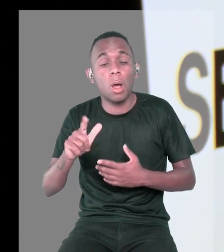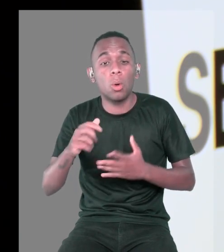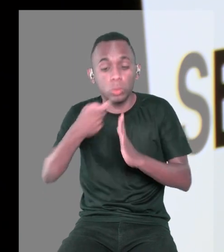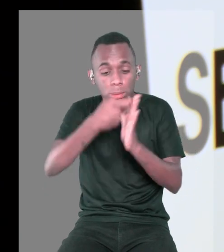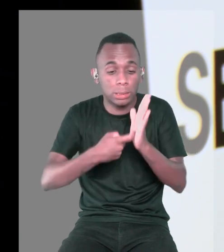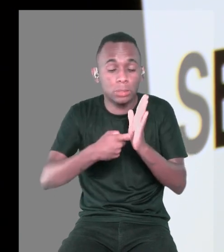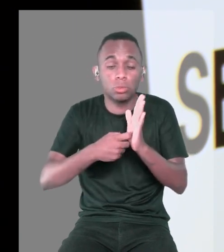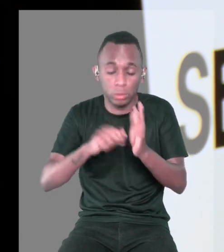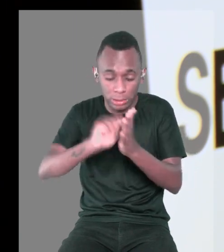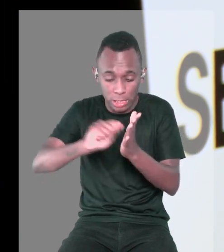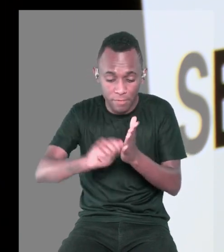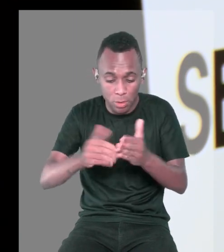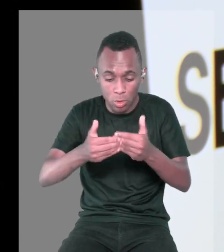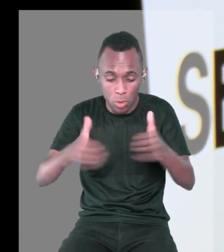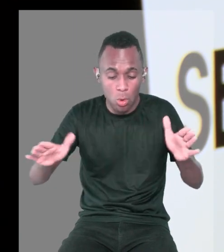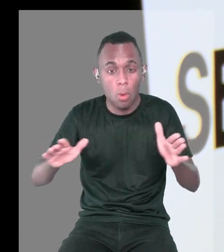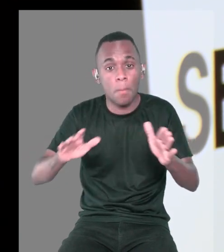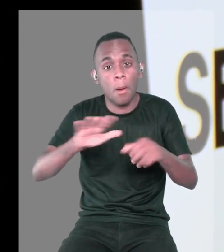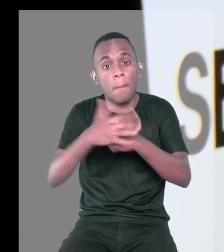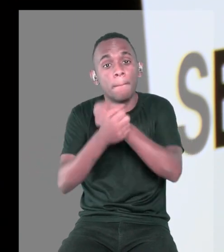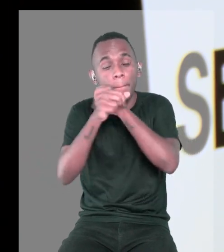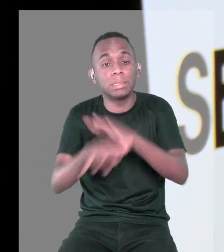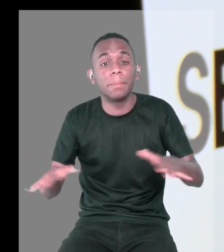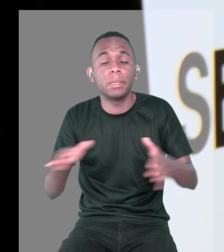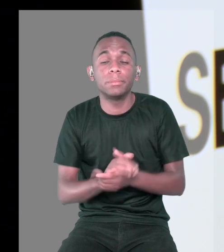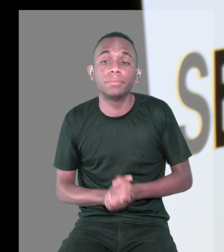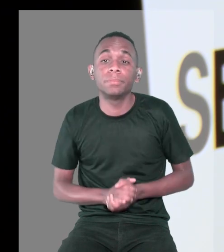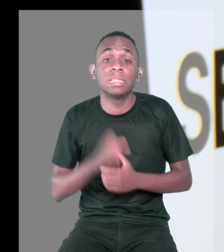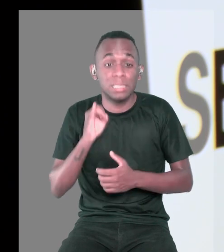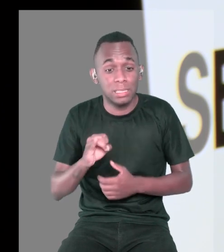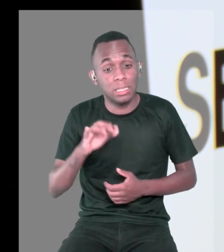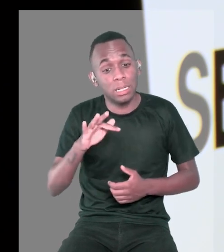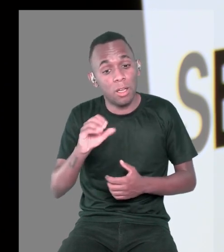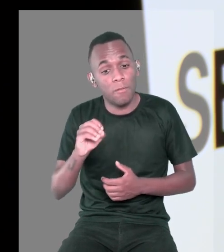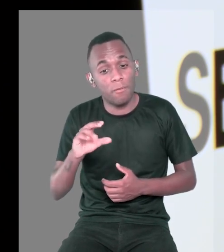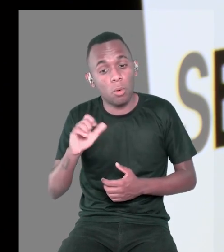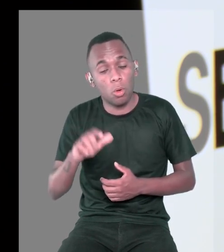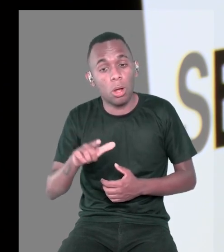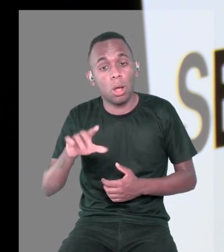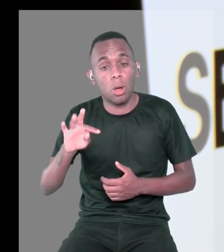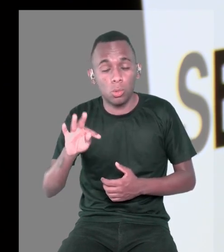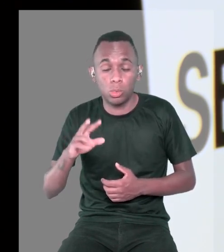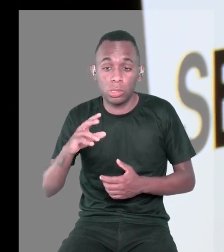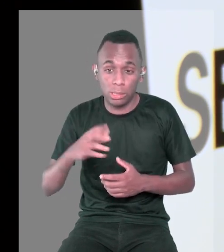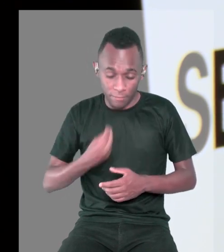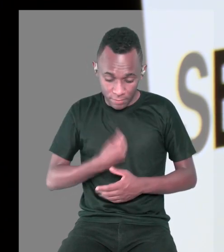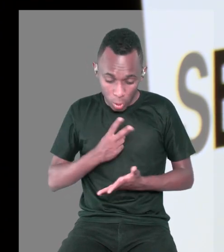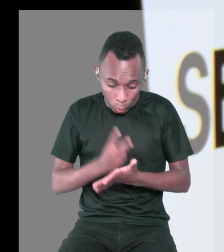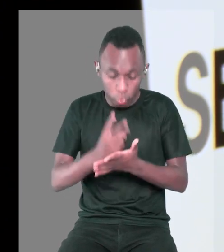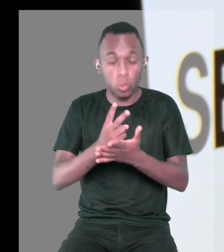ensaio escrito durante a pandemia, observando que se Michel Foucault tivesse sobrevivido ao flagelo da